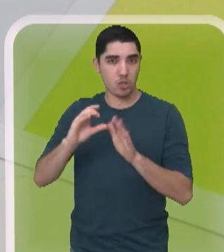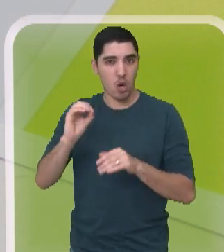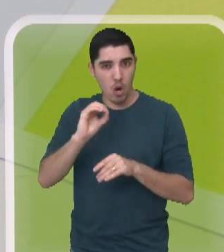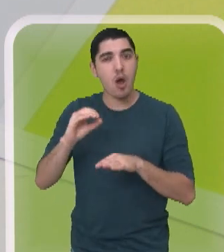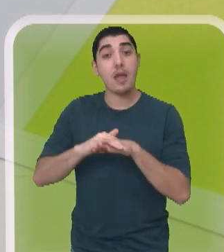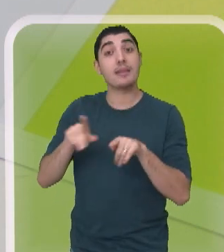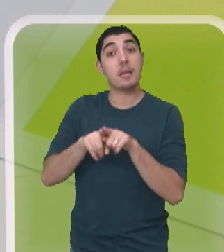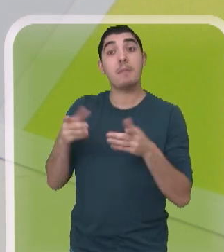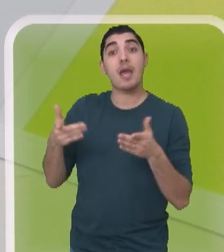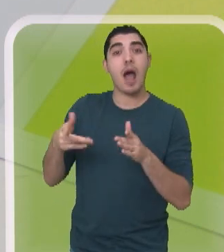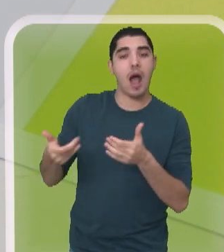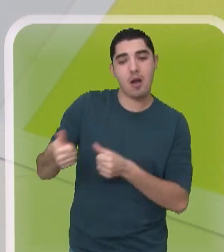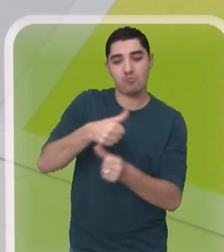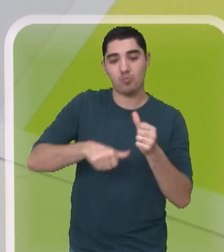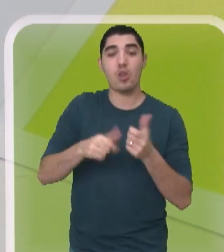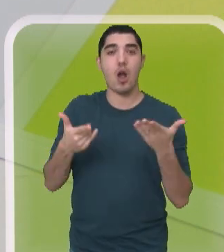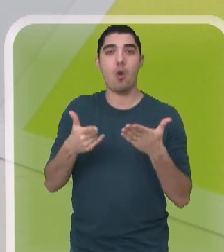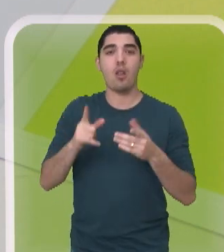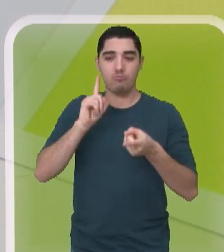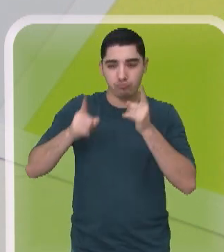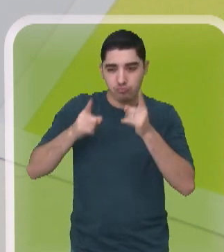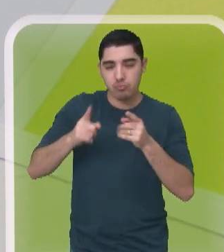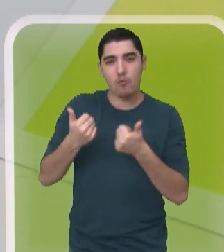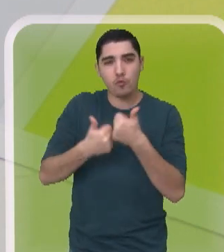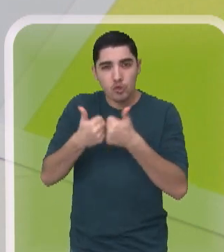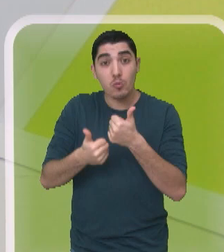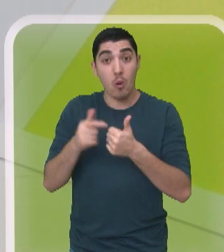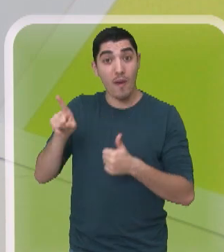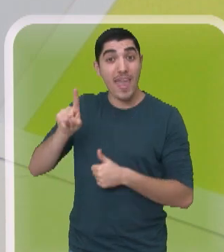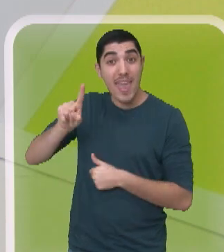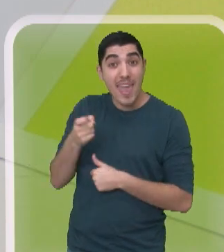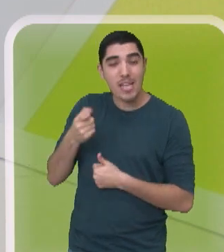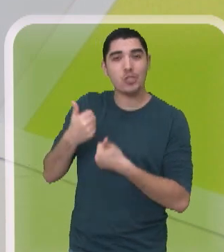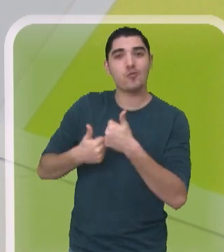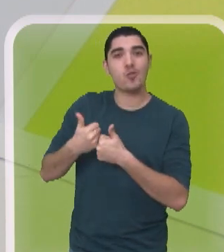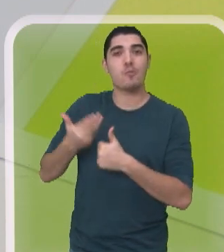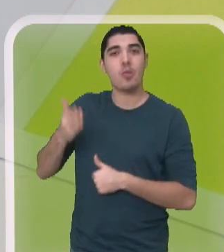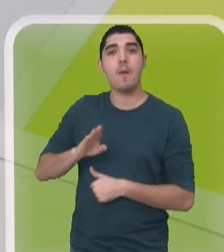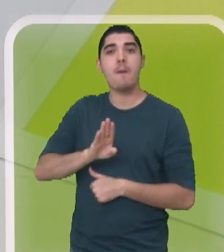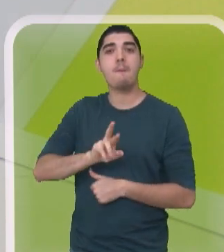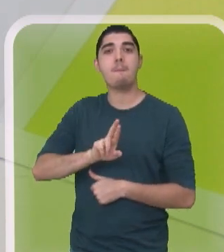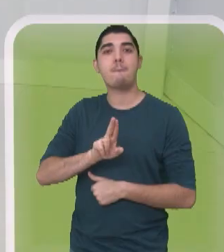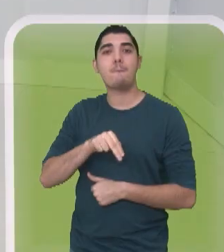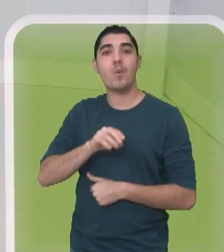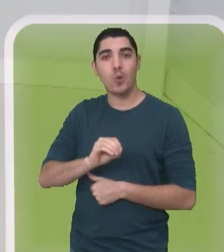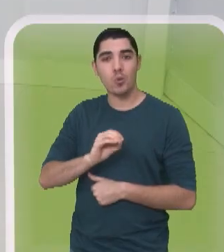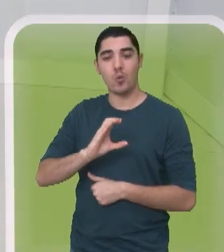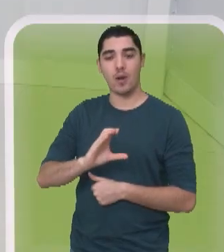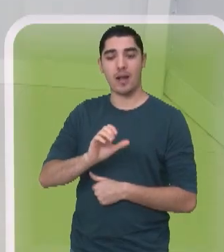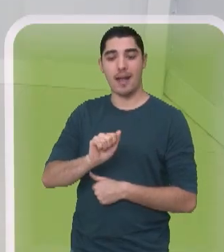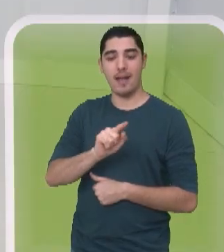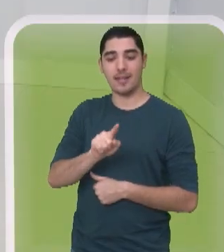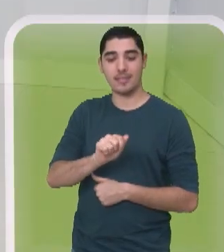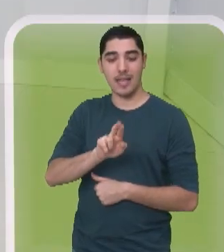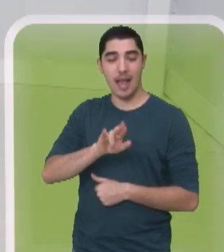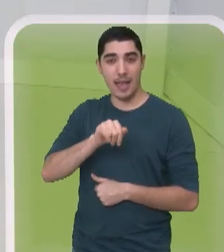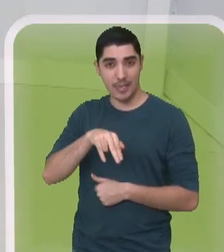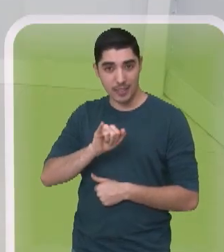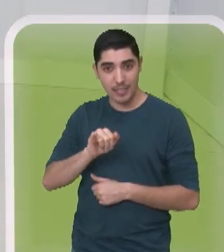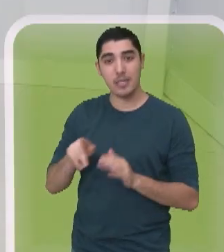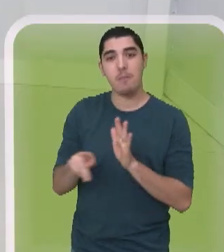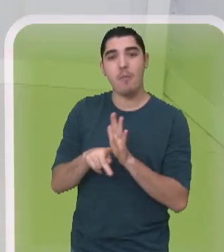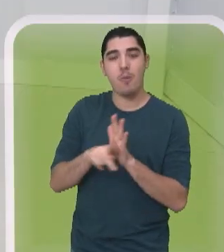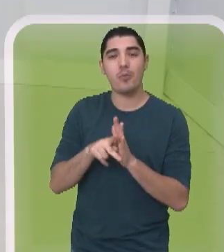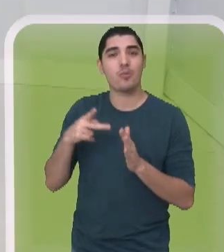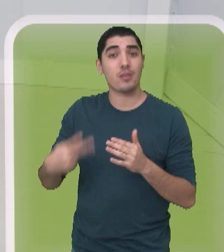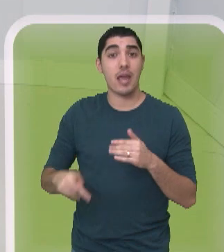da SAF do São José Esporte Clube, o ex-jogador Bruno Casarini, para falar com a gente sobre tudo que cerca a Águia do Vale e também